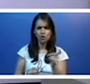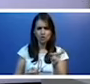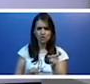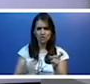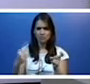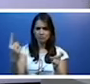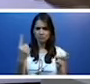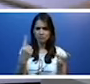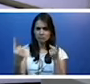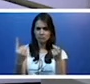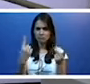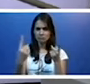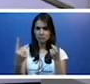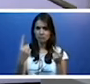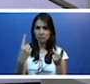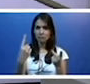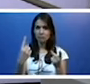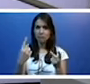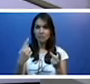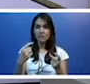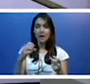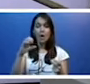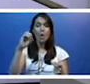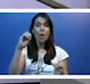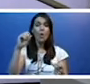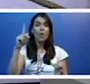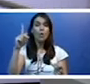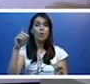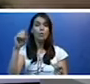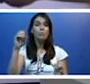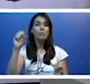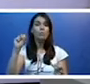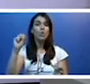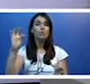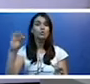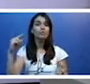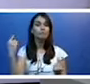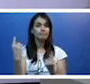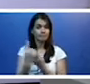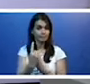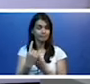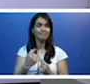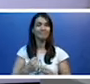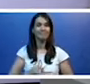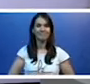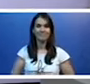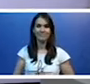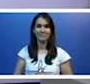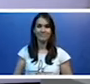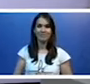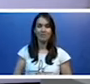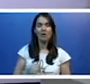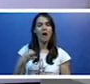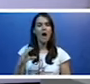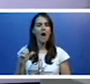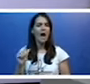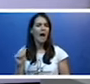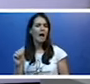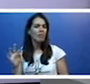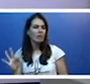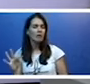relação ao 37 graus é o cateto oposto certo nós vamos trabalhar com um cateto adjacente pela